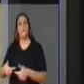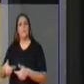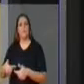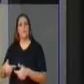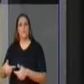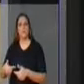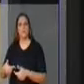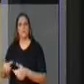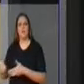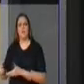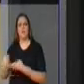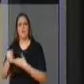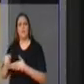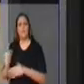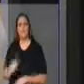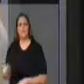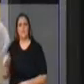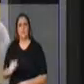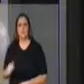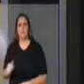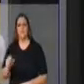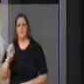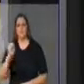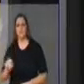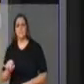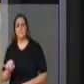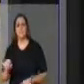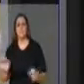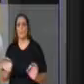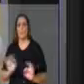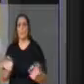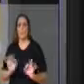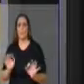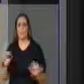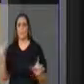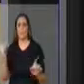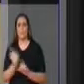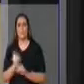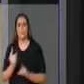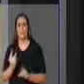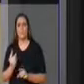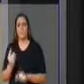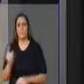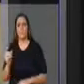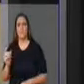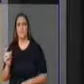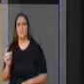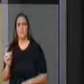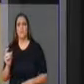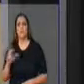associação, porque se a gente não cuidar de agrotóxico, de tabagismo,